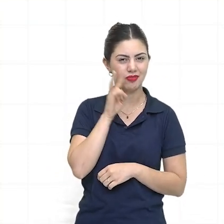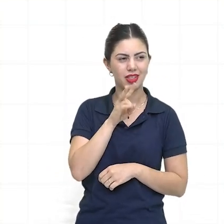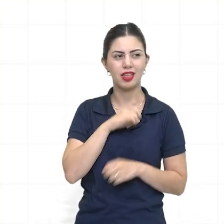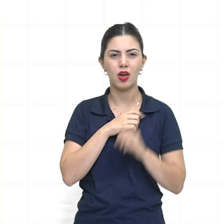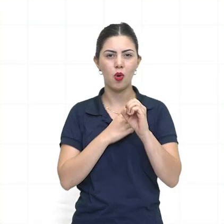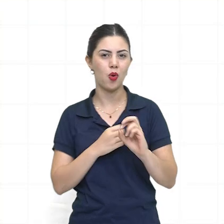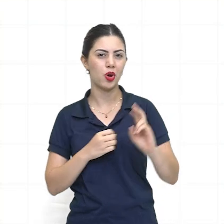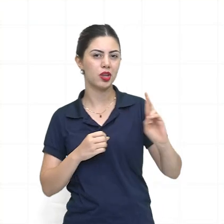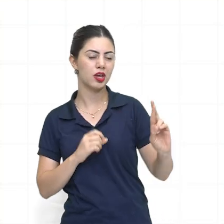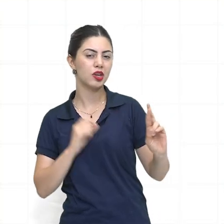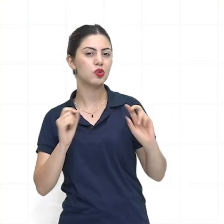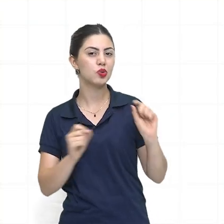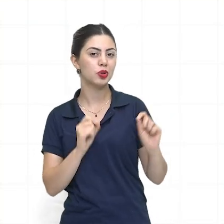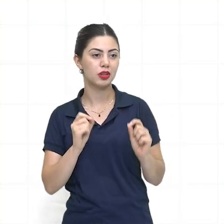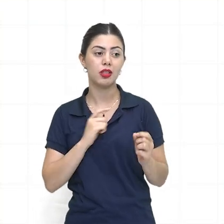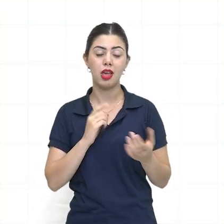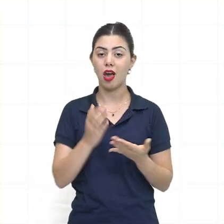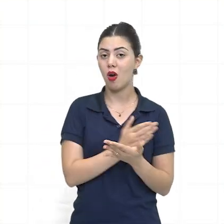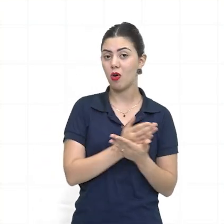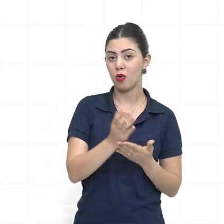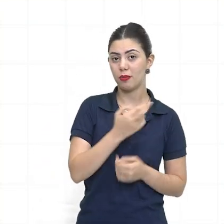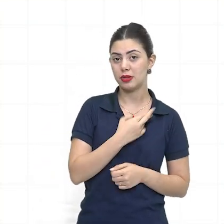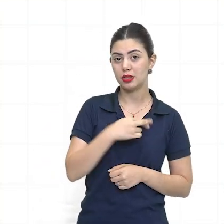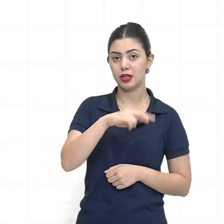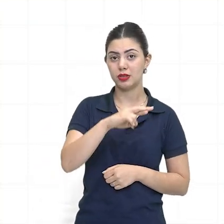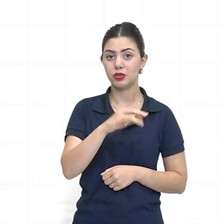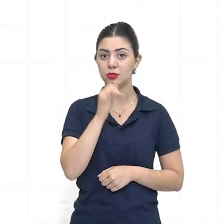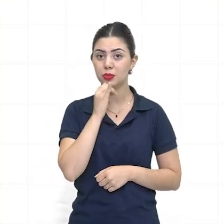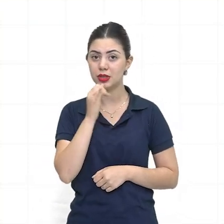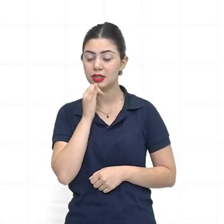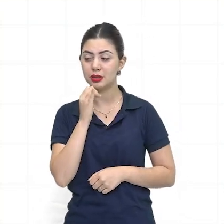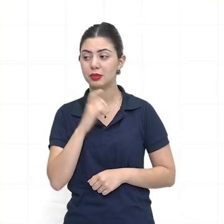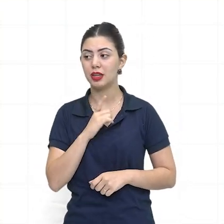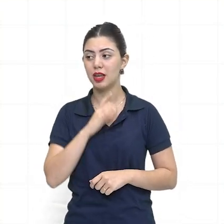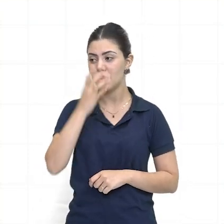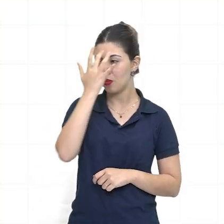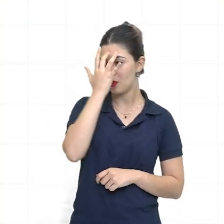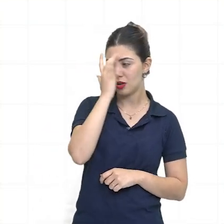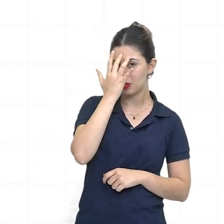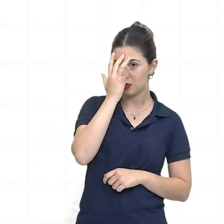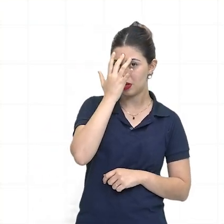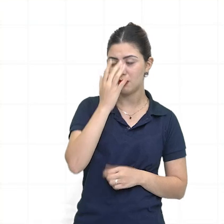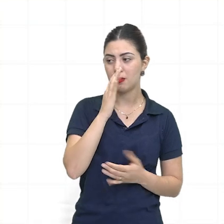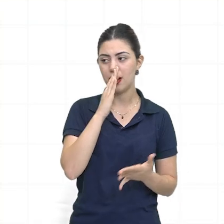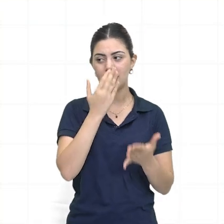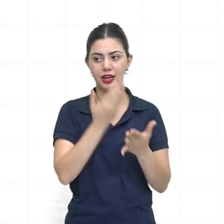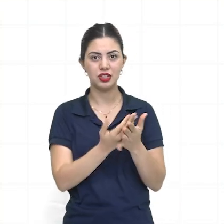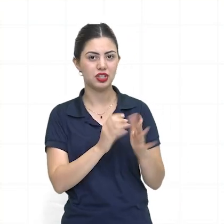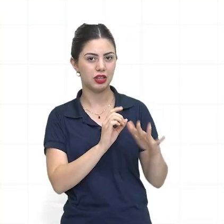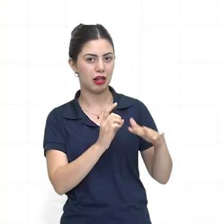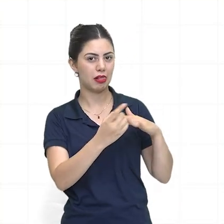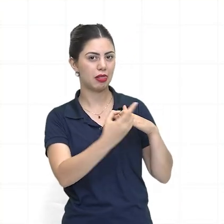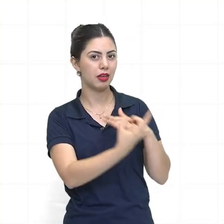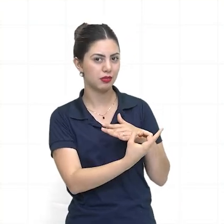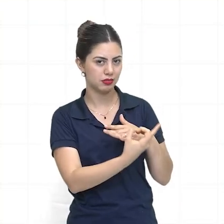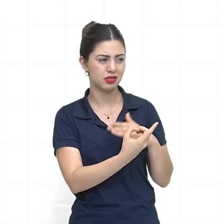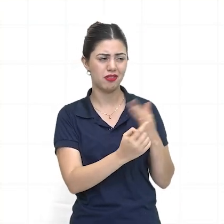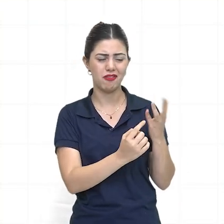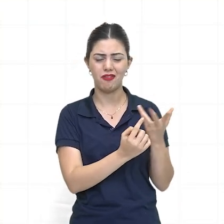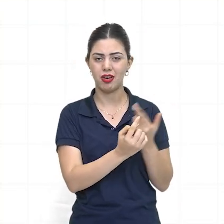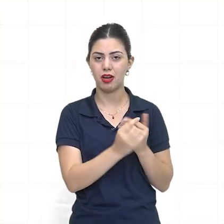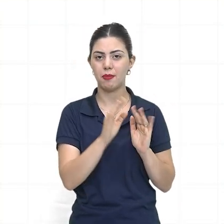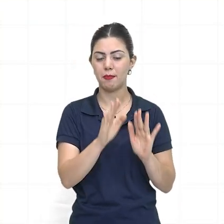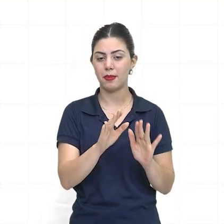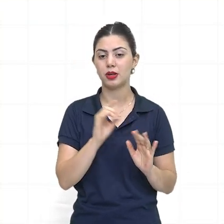o fenômeno de que tem religiões como o hinduísmo que tem para mais centenas de deuses, né? Enquanto que nas